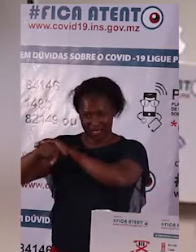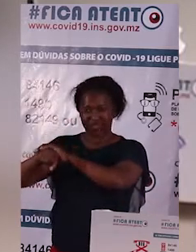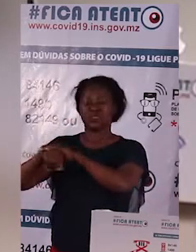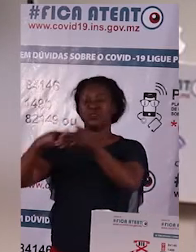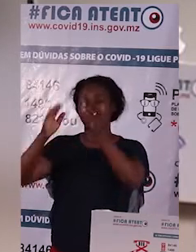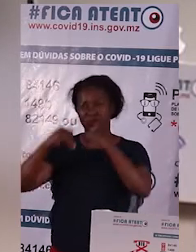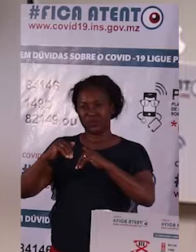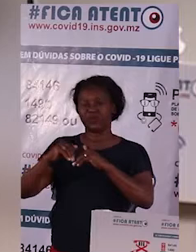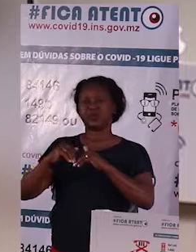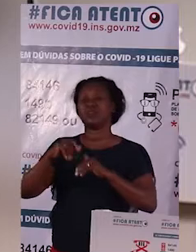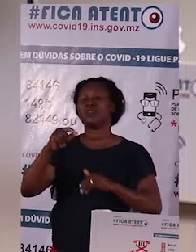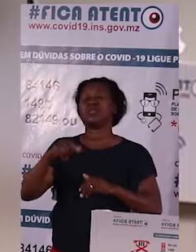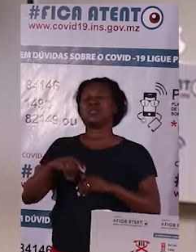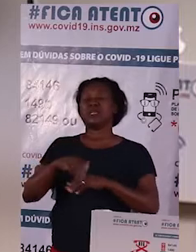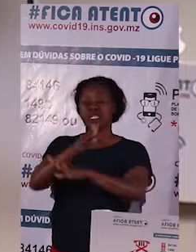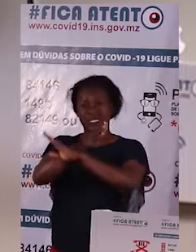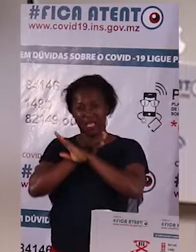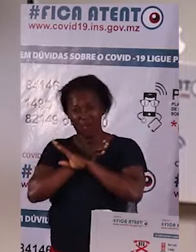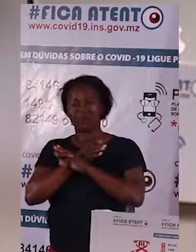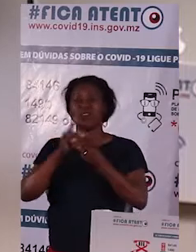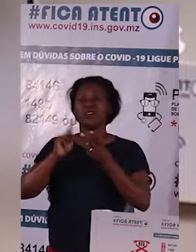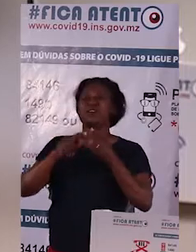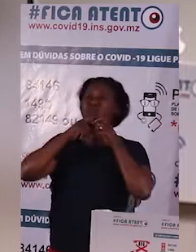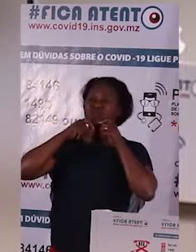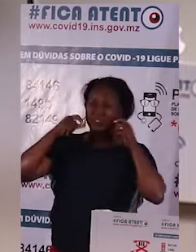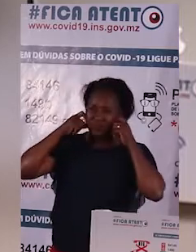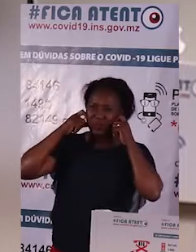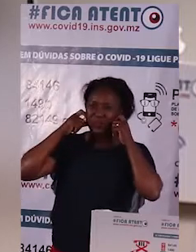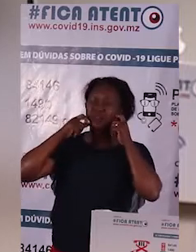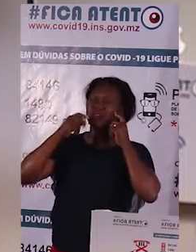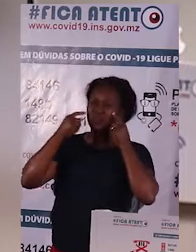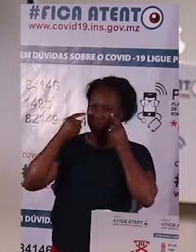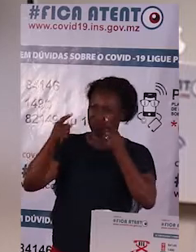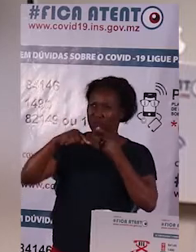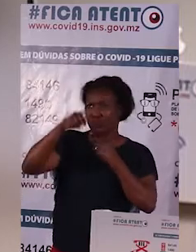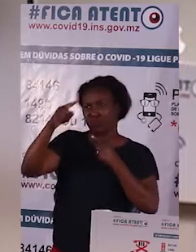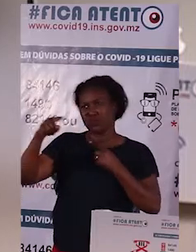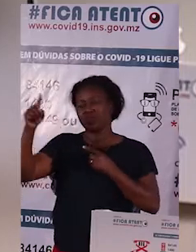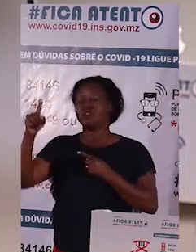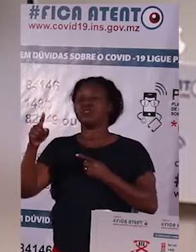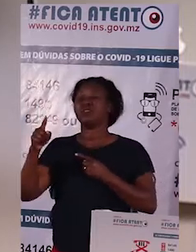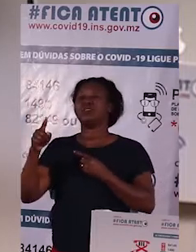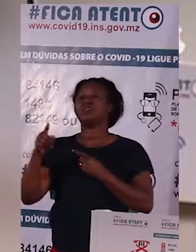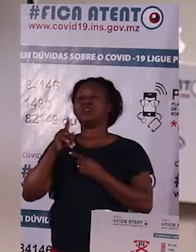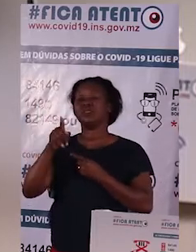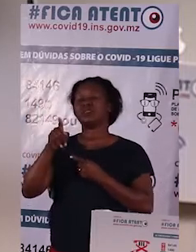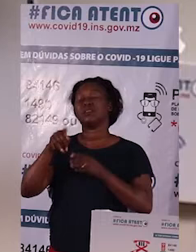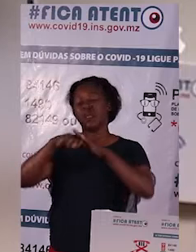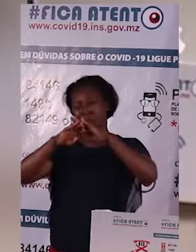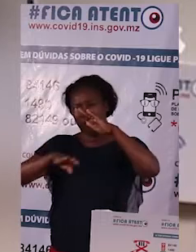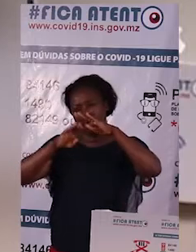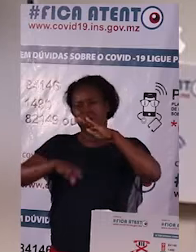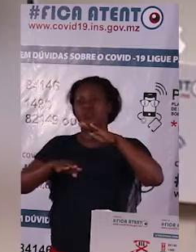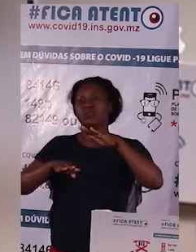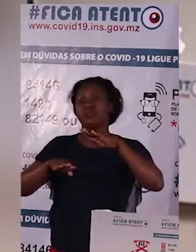Moçambique ali, então se vê que a nossa curva em Moçambique é ainda das curvas mais baixas